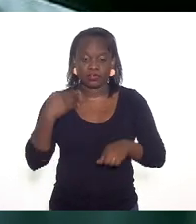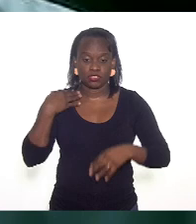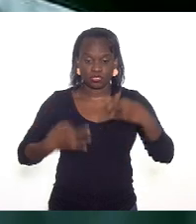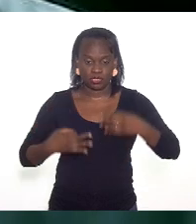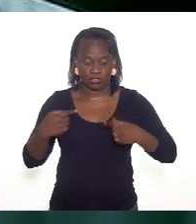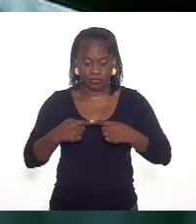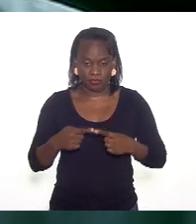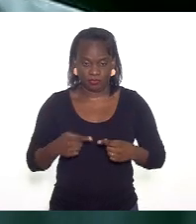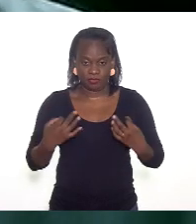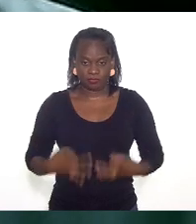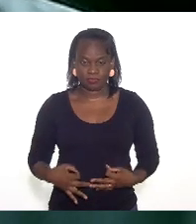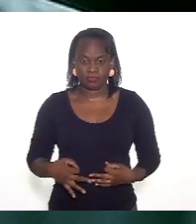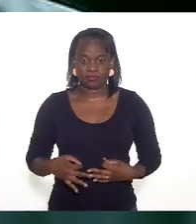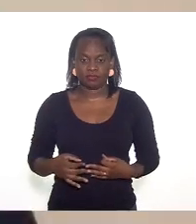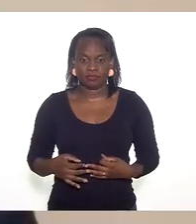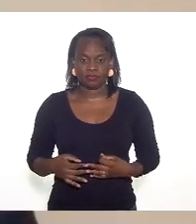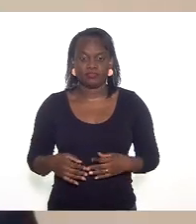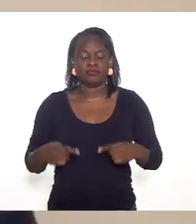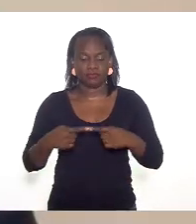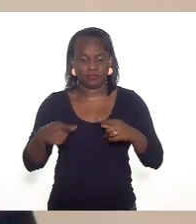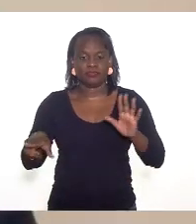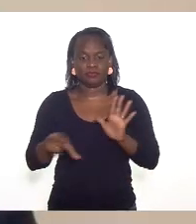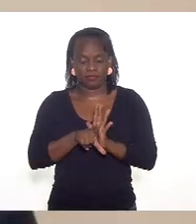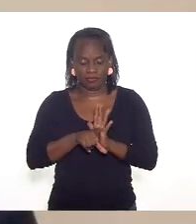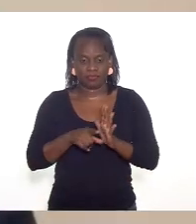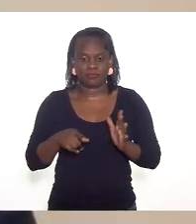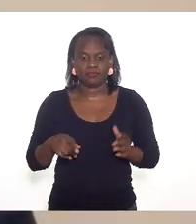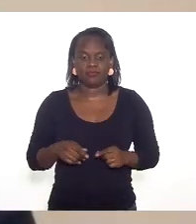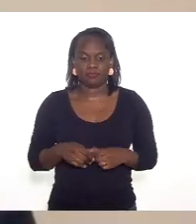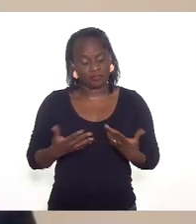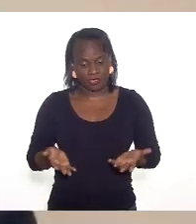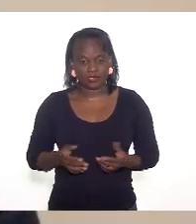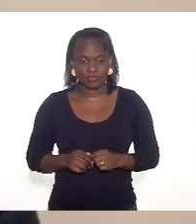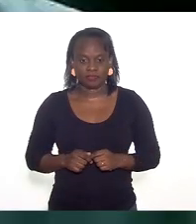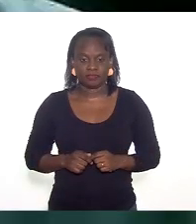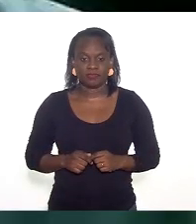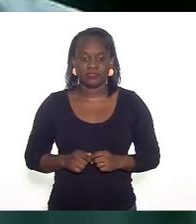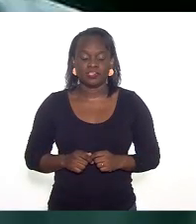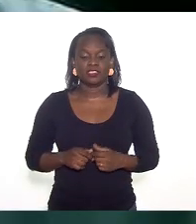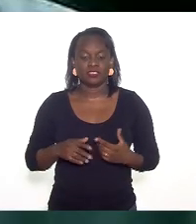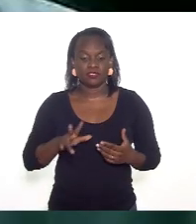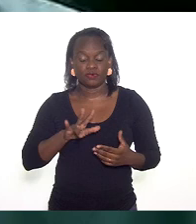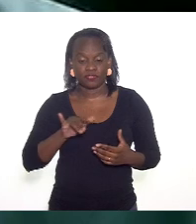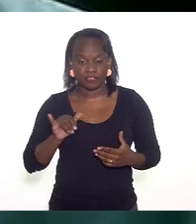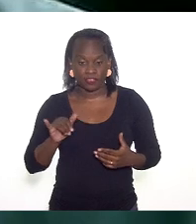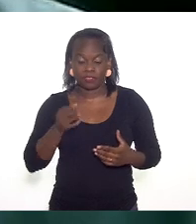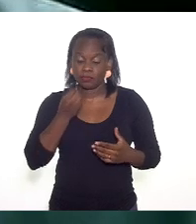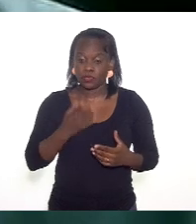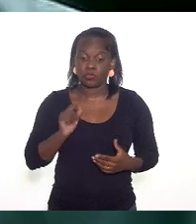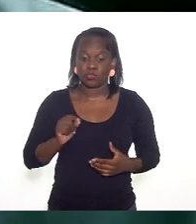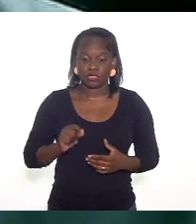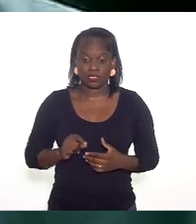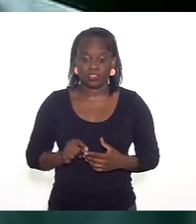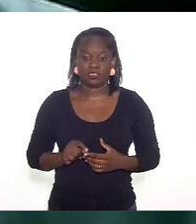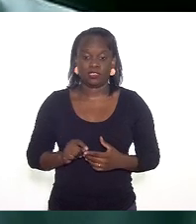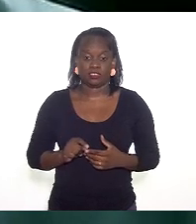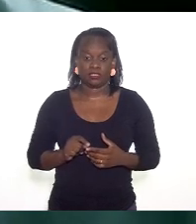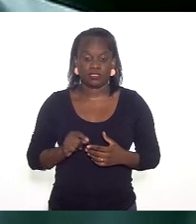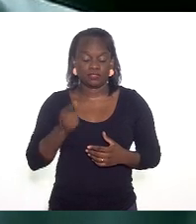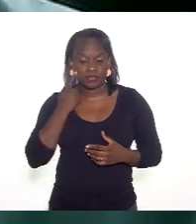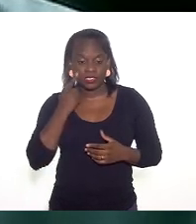juridicidade... Legalidade. Pois é, vale a pena essa